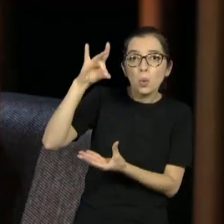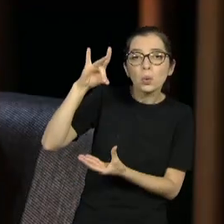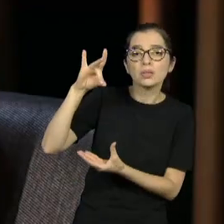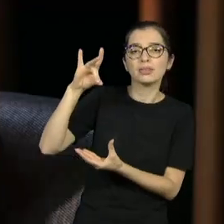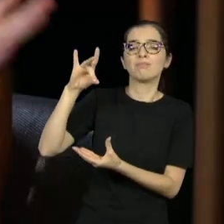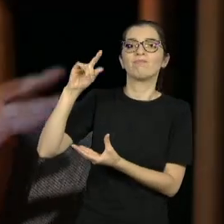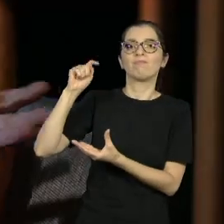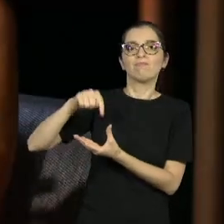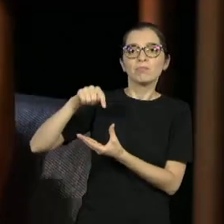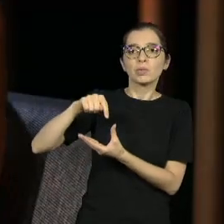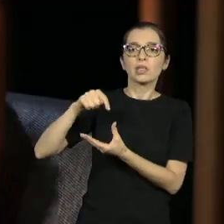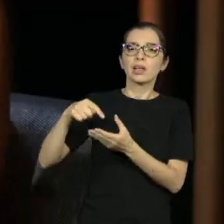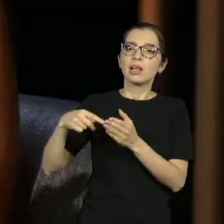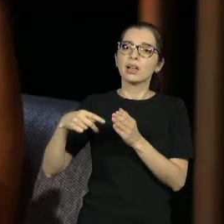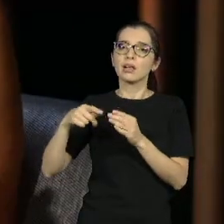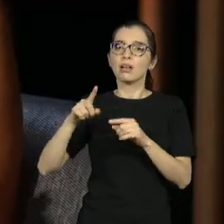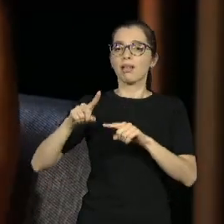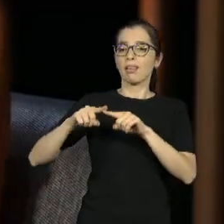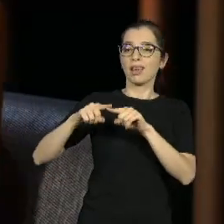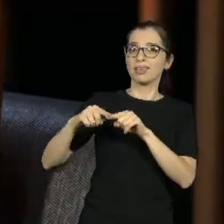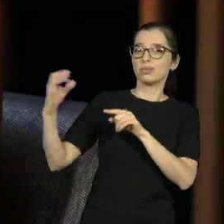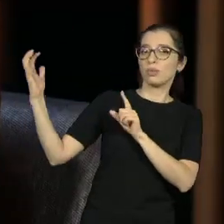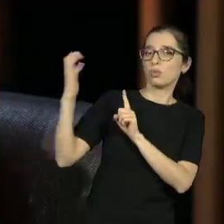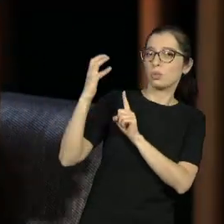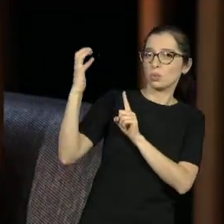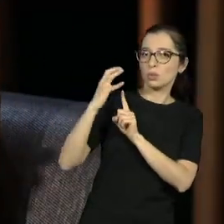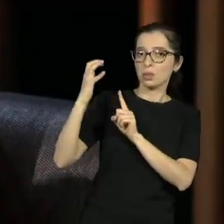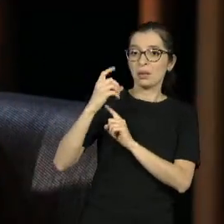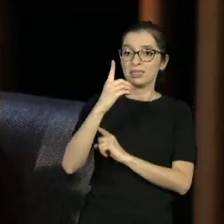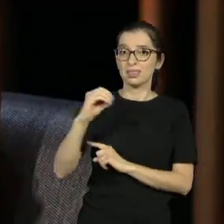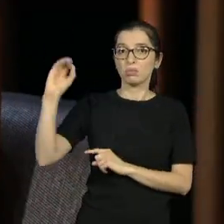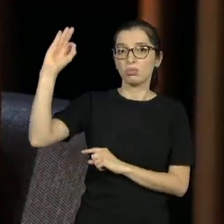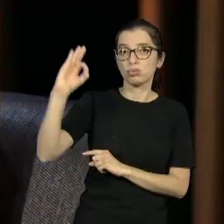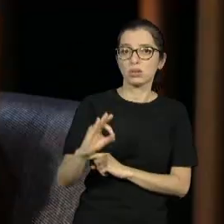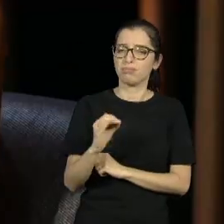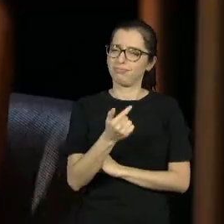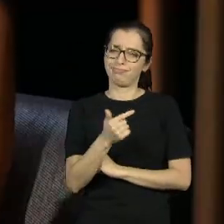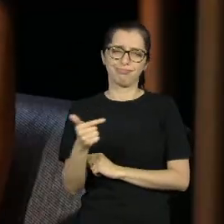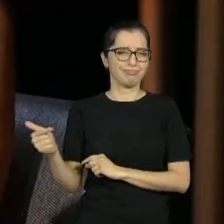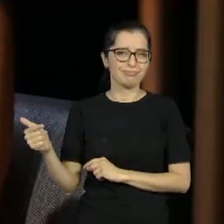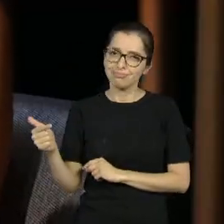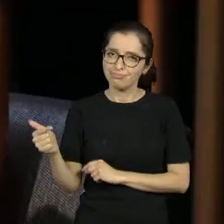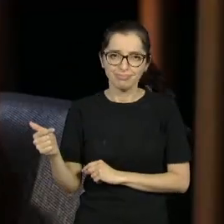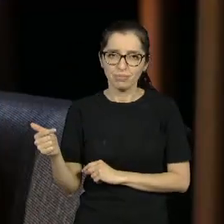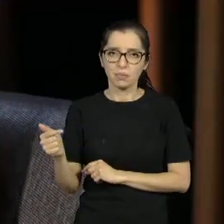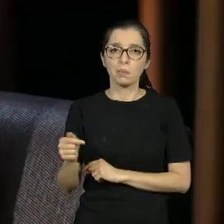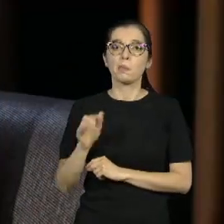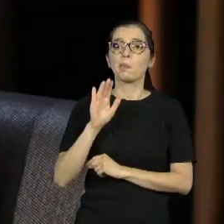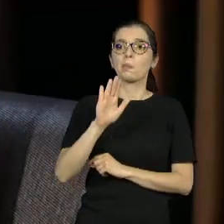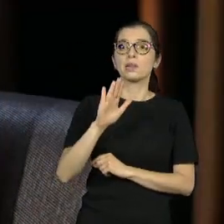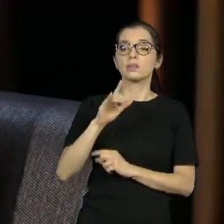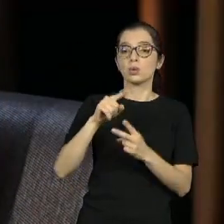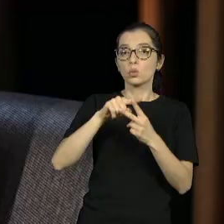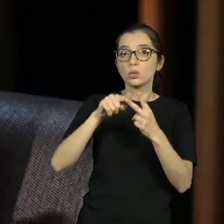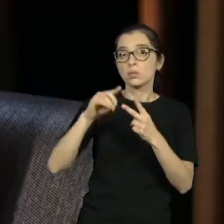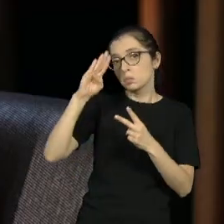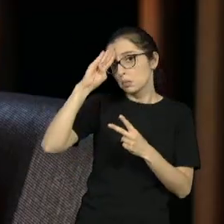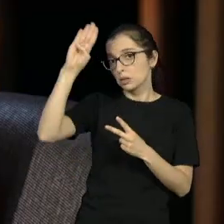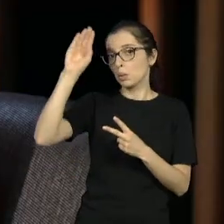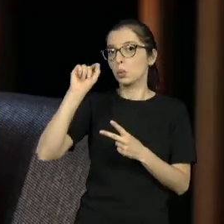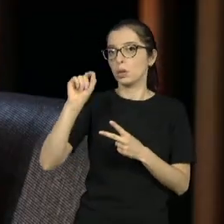primeiro vem da Grécia ele já era imperfeito mas ele se pauta em dois conceitos de igualdade e liberdade